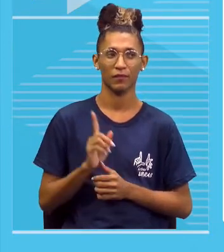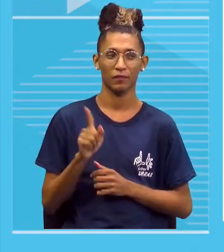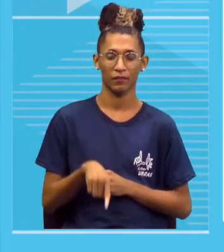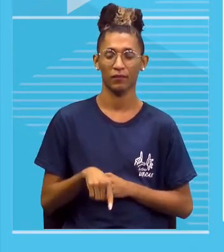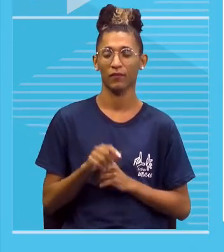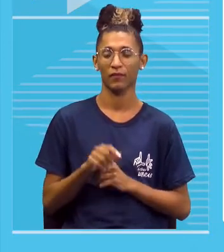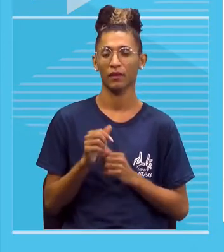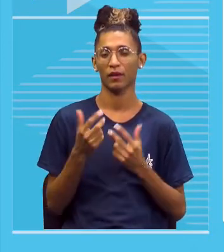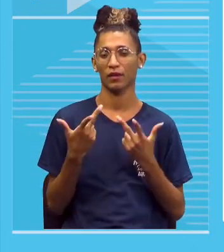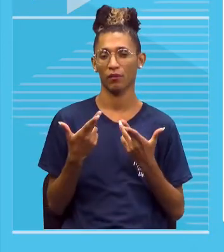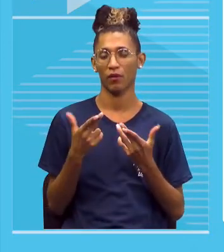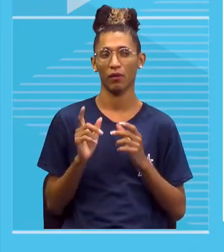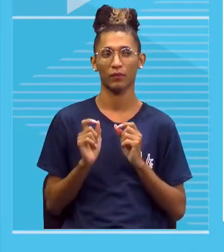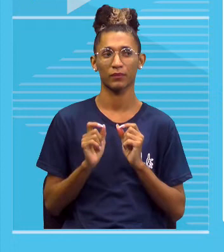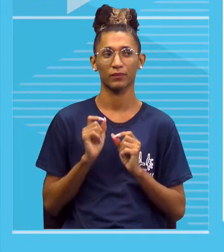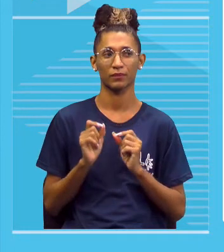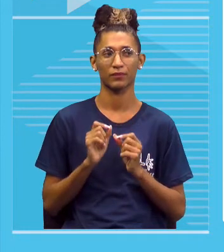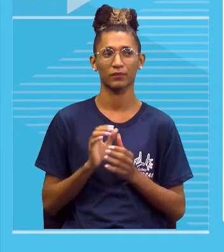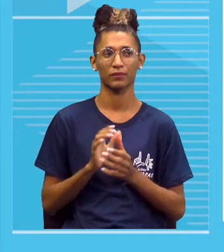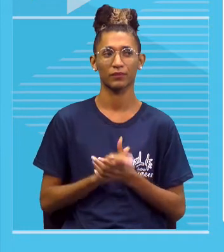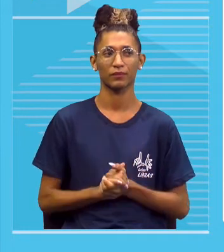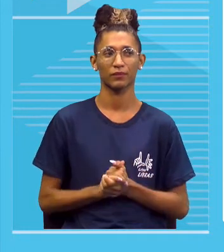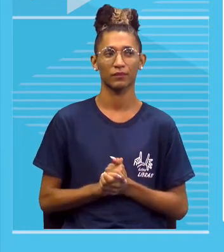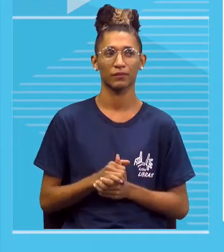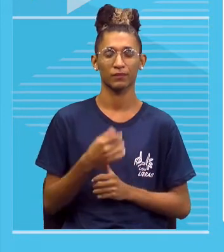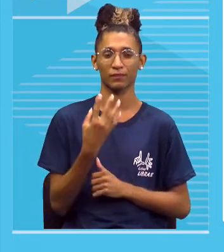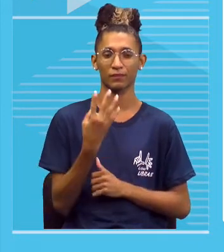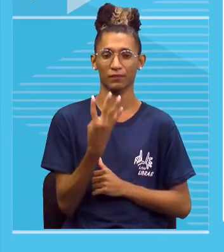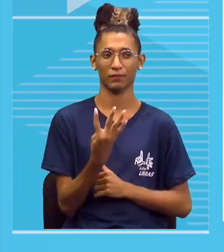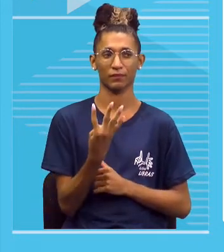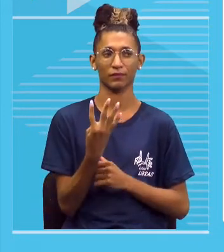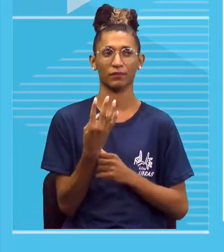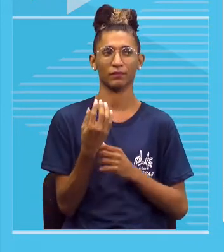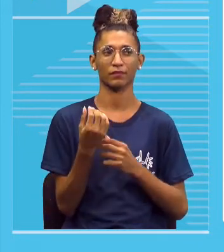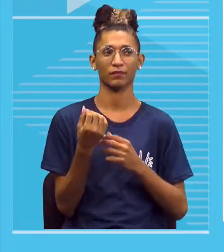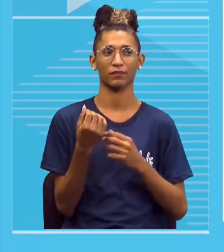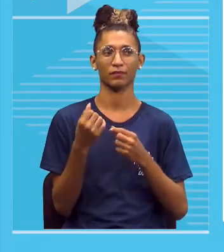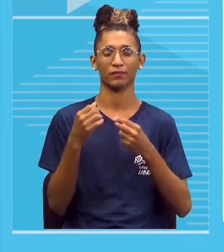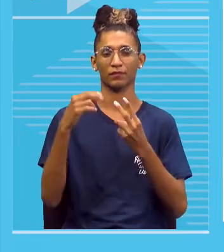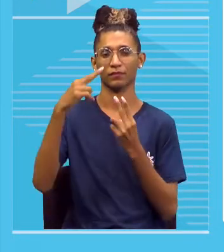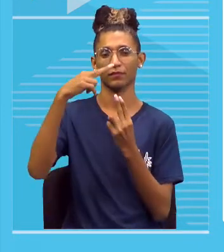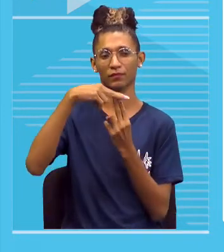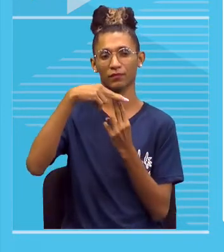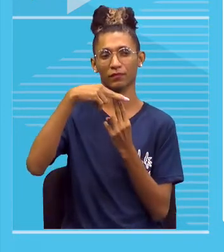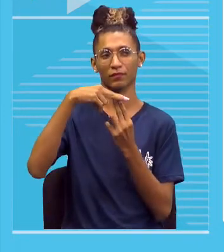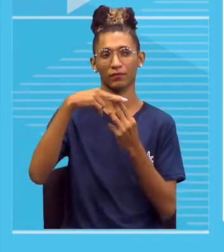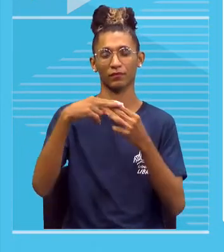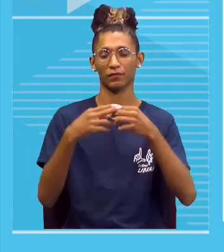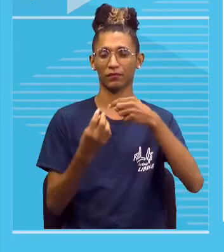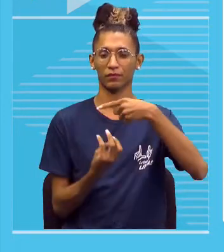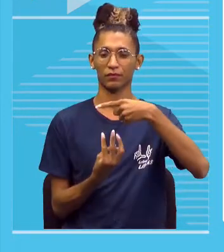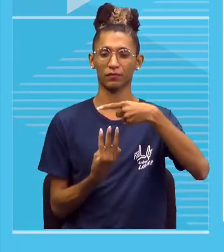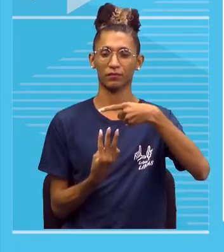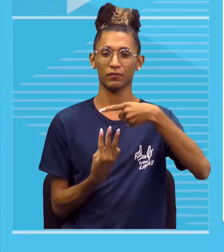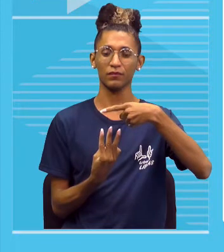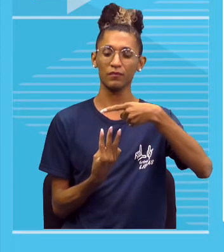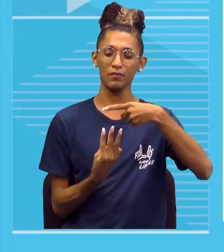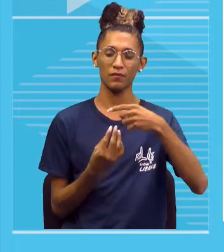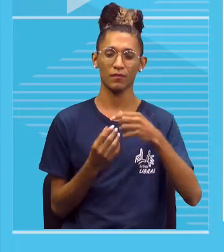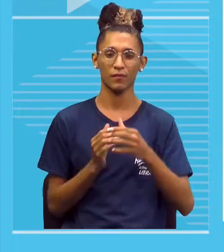equivalente né O que é 4 p's sobre três